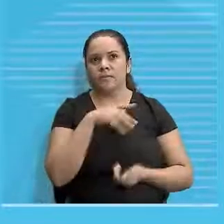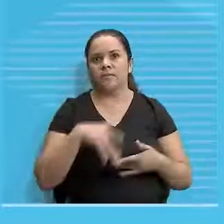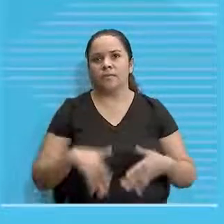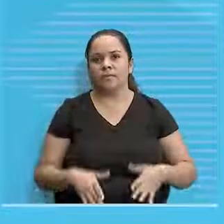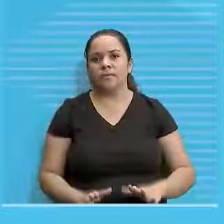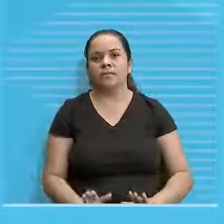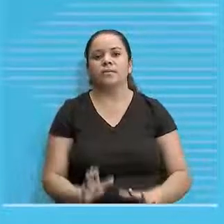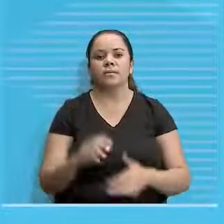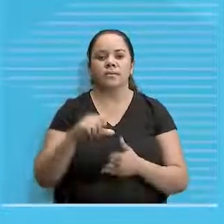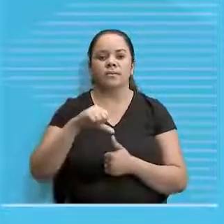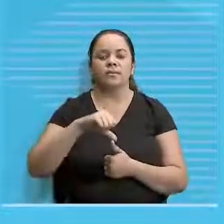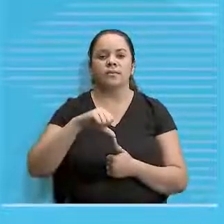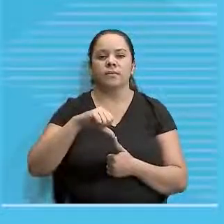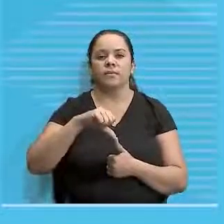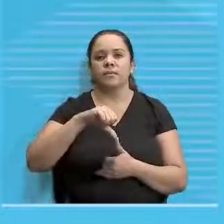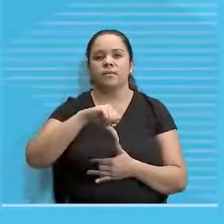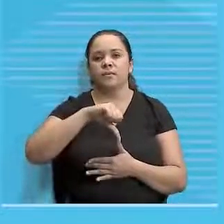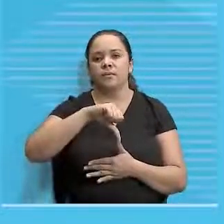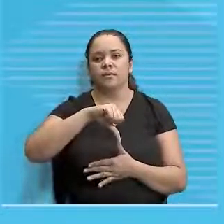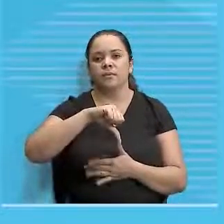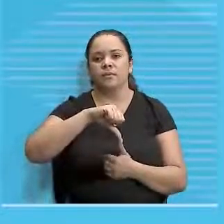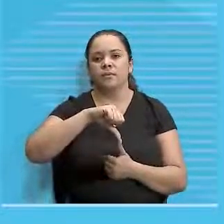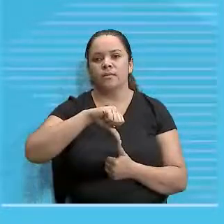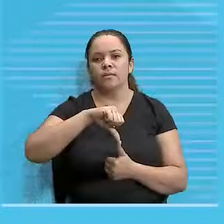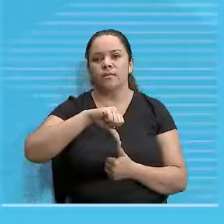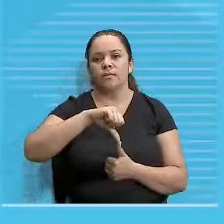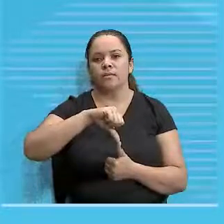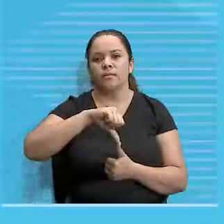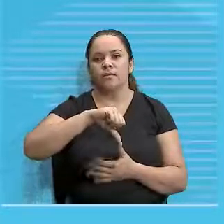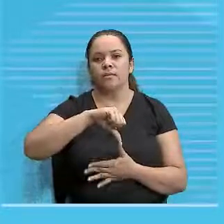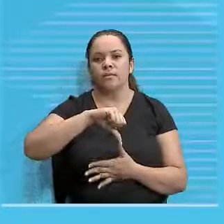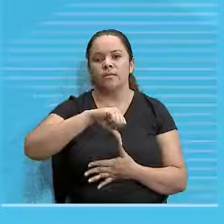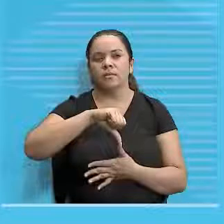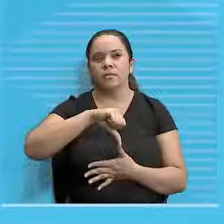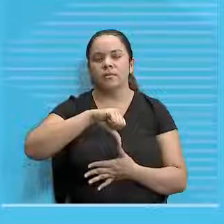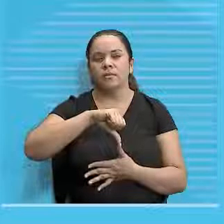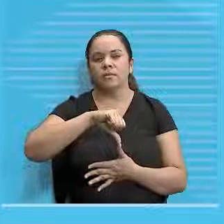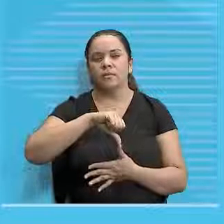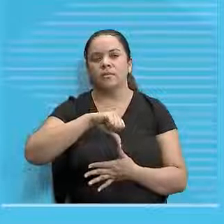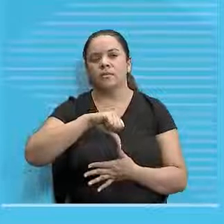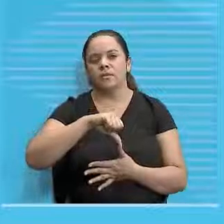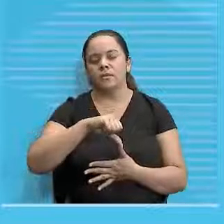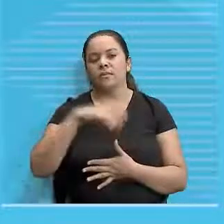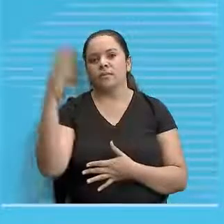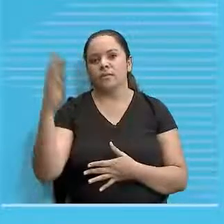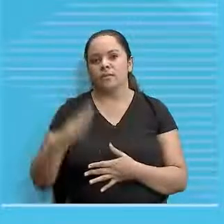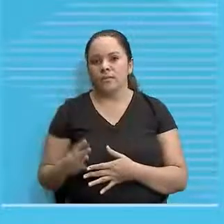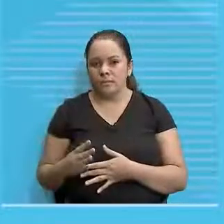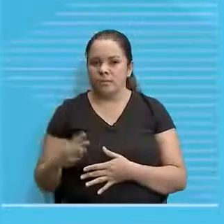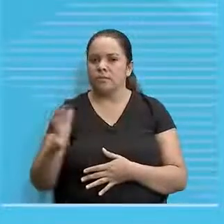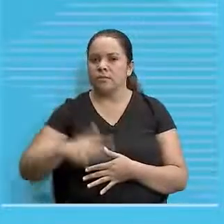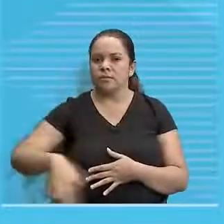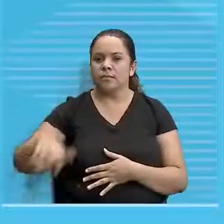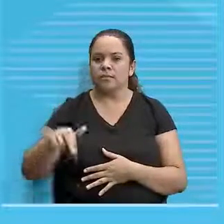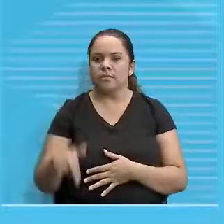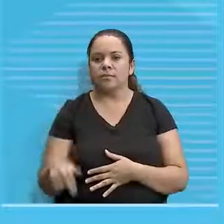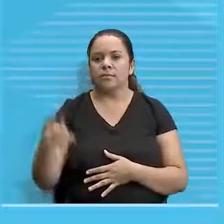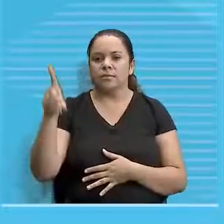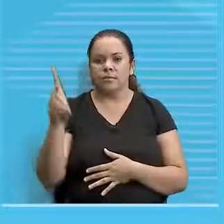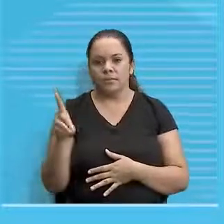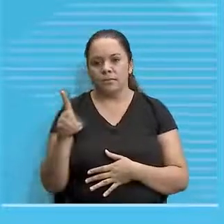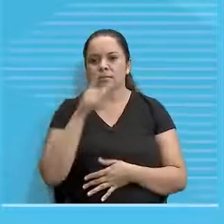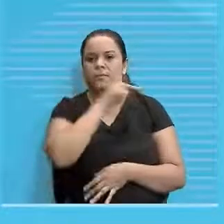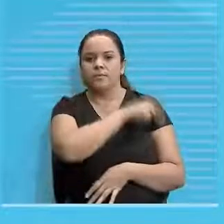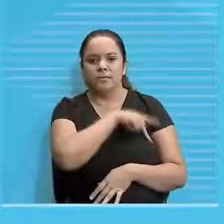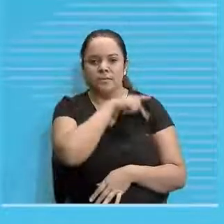no Brasil, na região Nordeste, no Piauí. Tudo isso foi definindo a nossa cultura